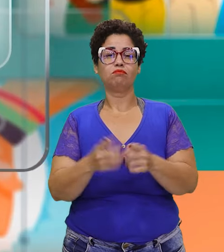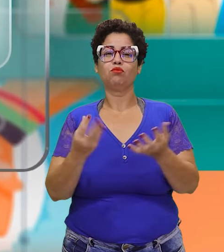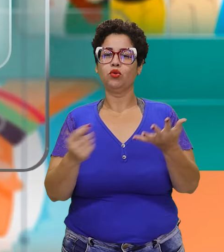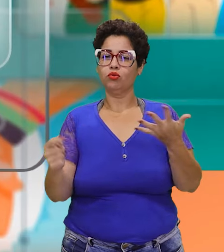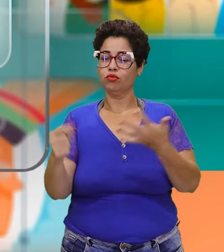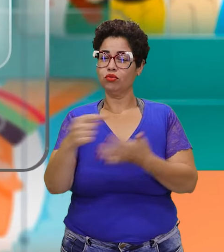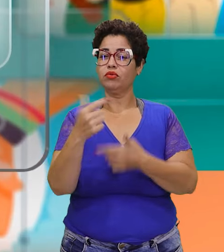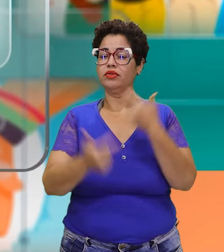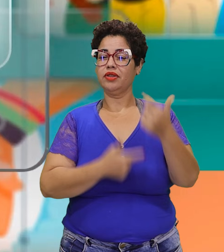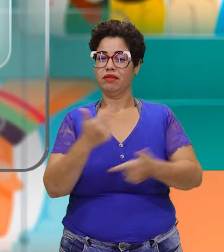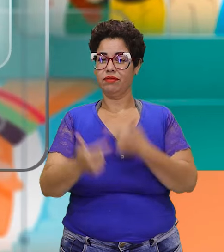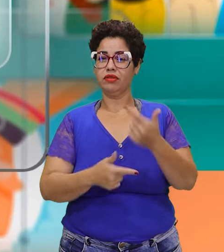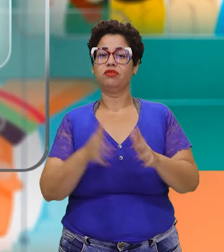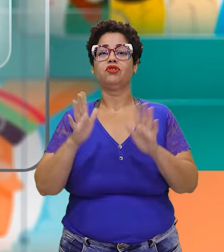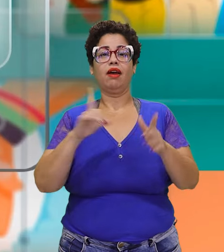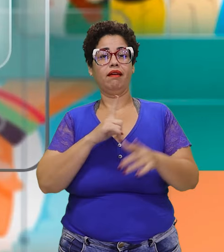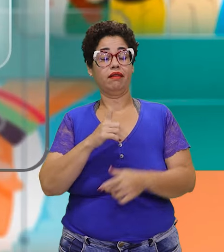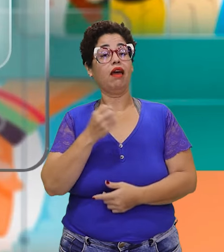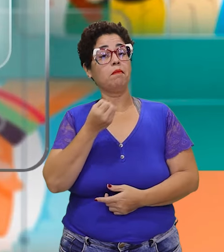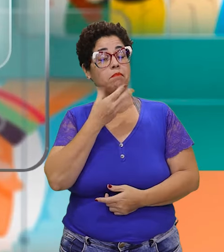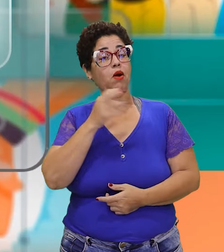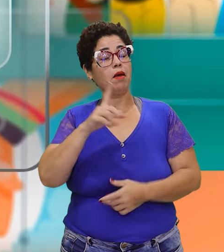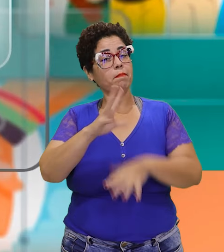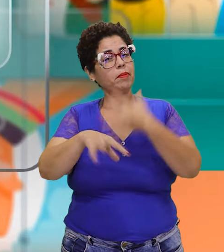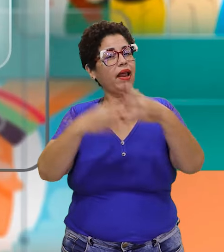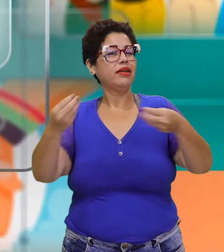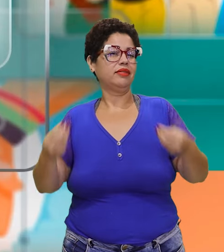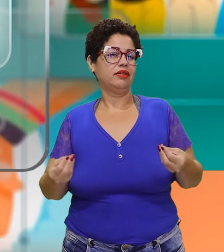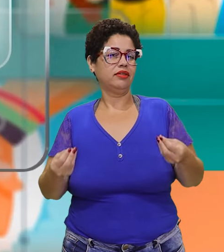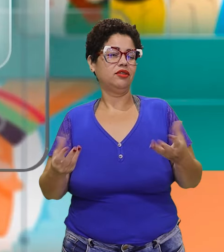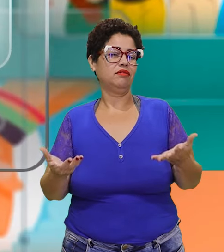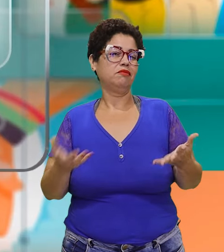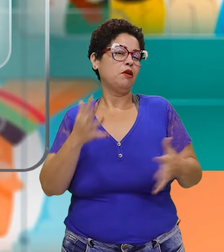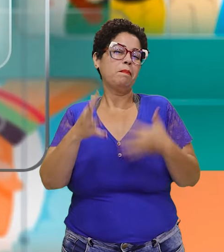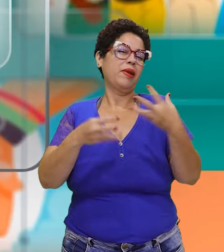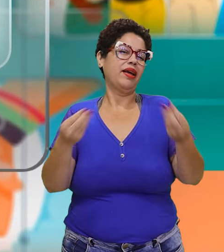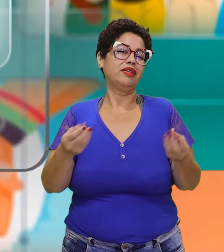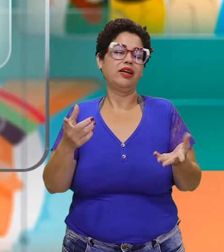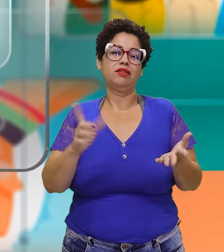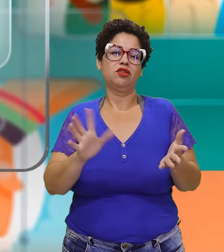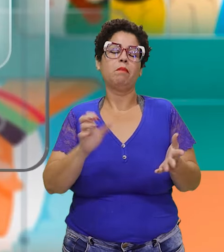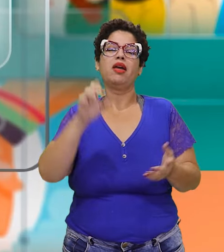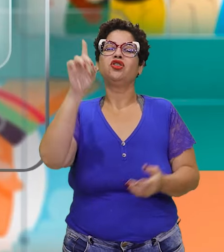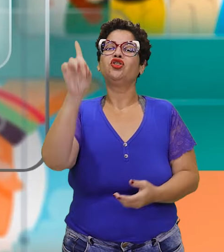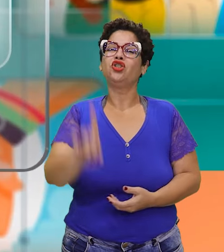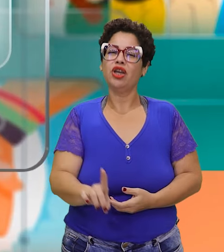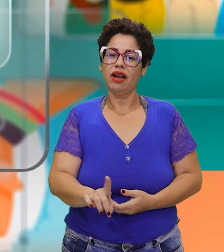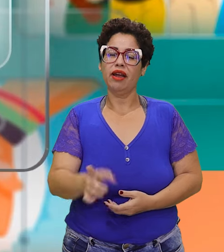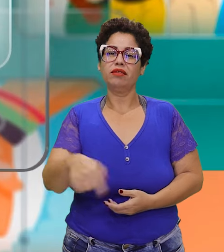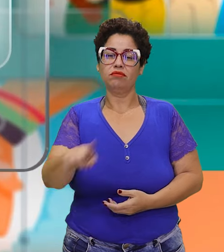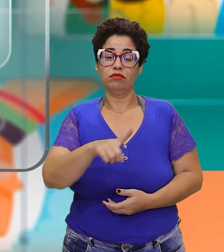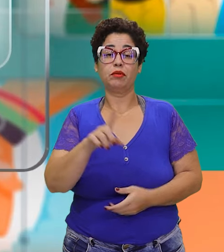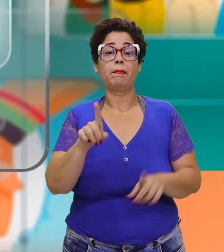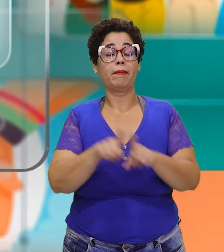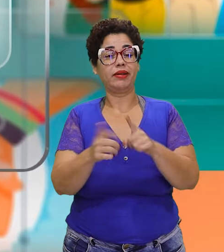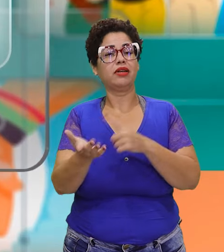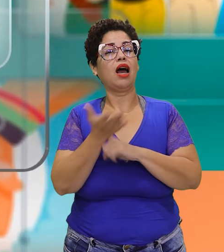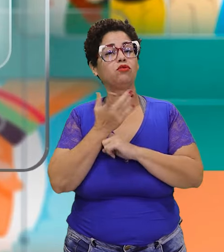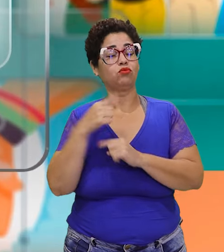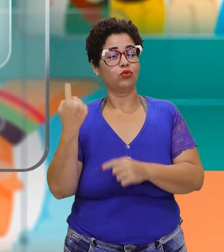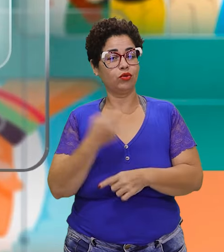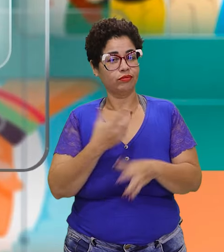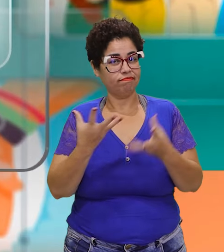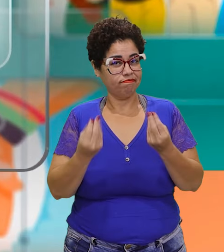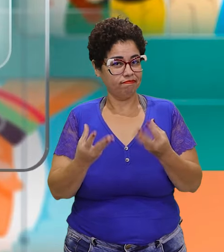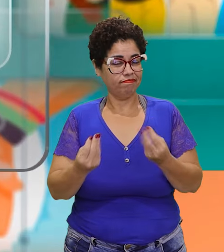fornece muitos desses serviços, o que já é um presente, não é um presente, né? É um direito, mas assim,